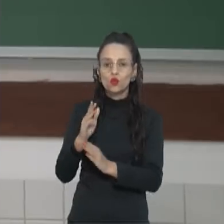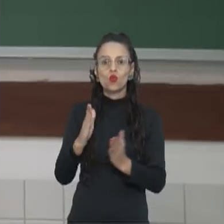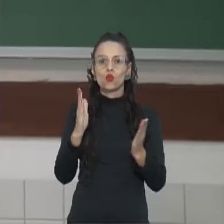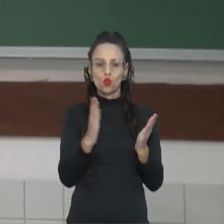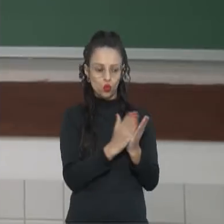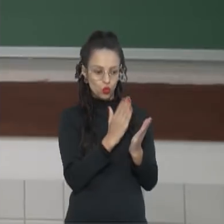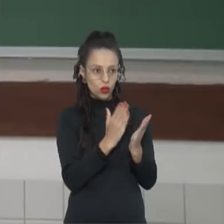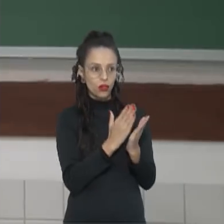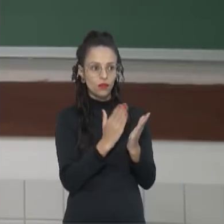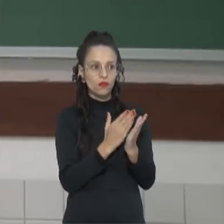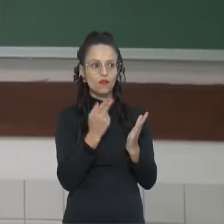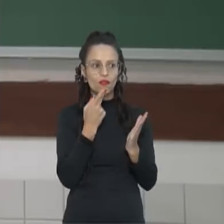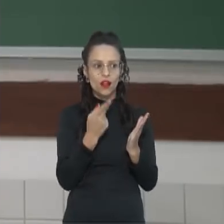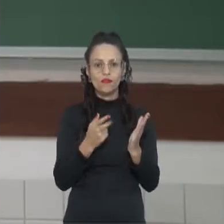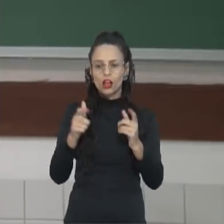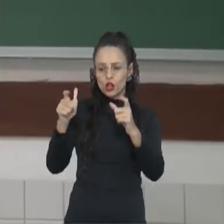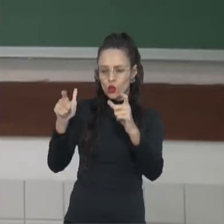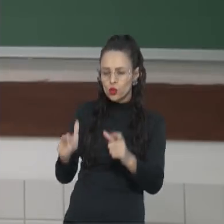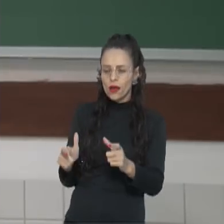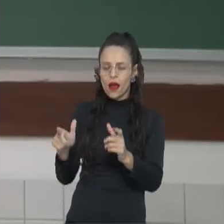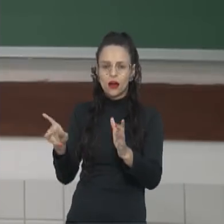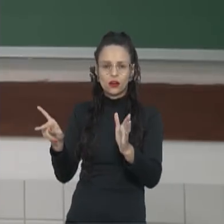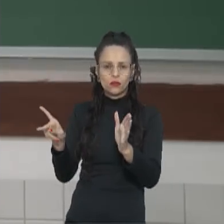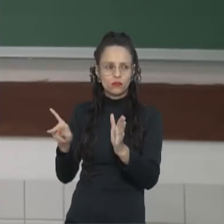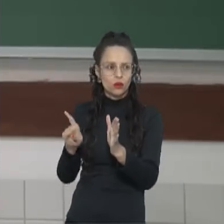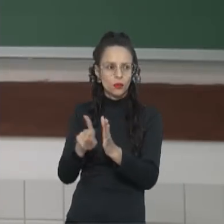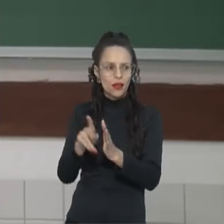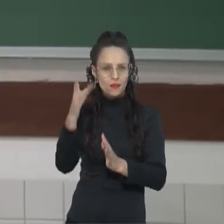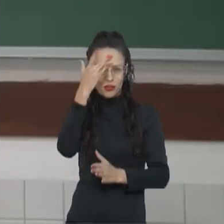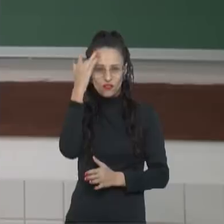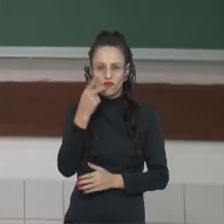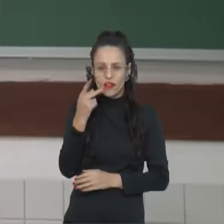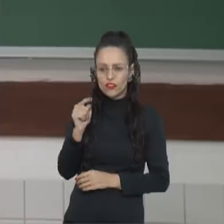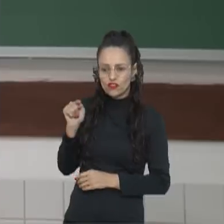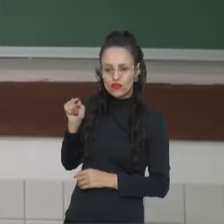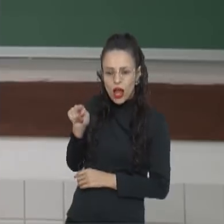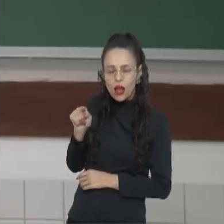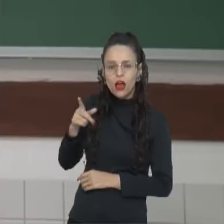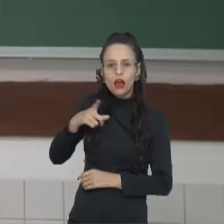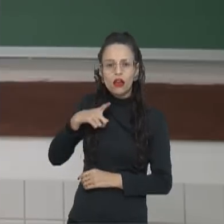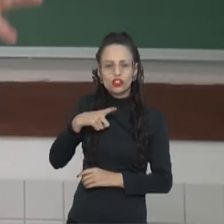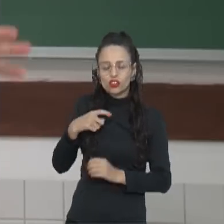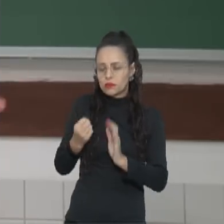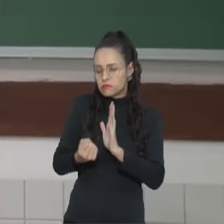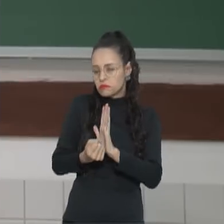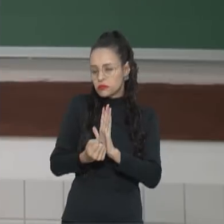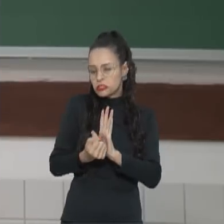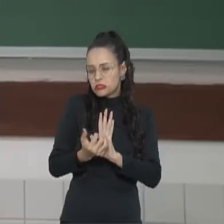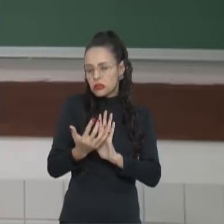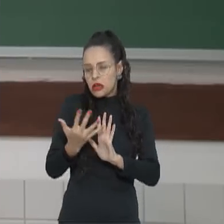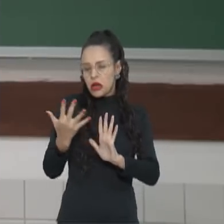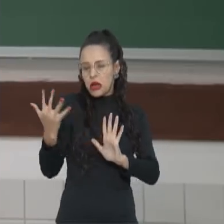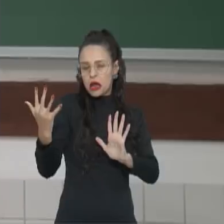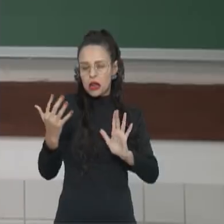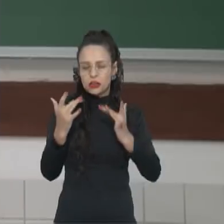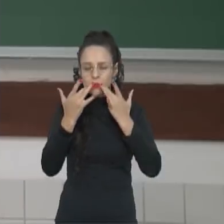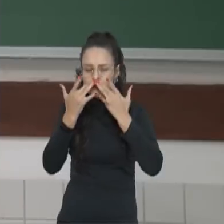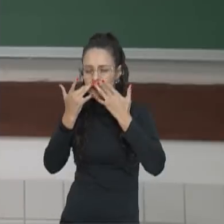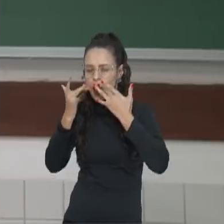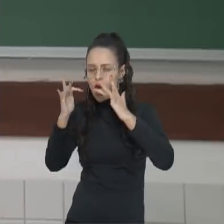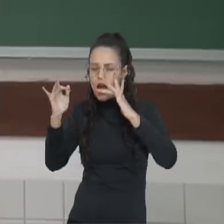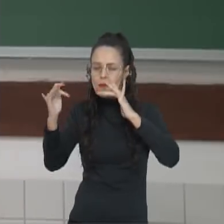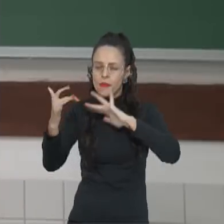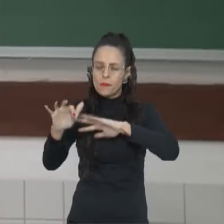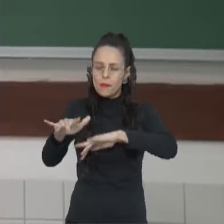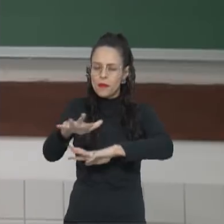os livros se falavam no lugar sagrado, alguns até exageravam, dizendo que tinha milhares de riquezas, de tesouros